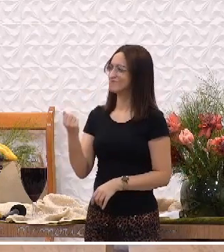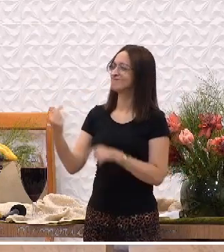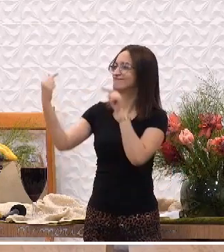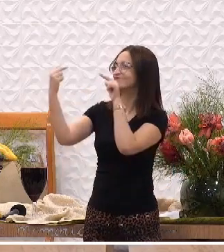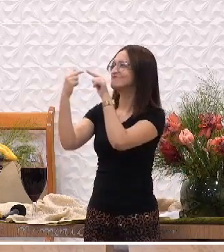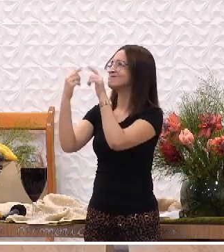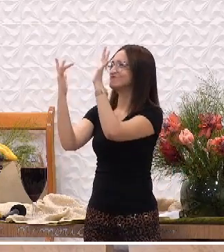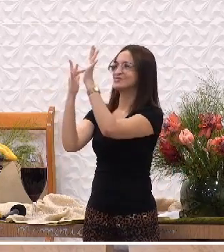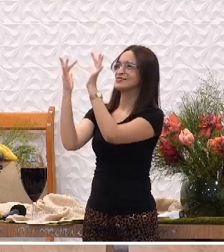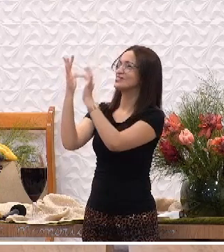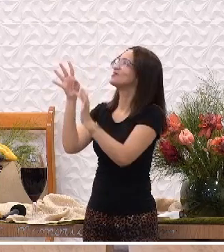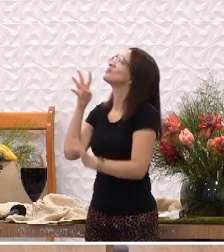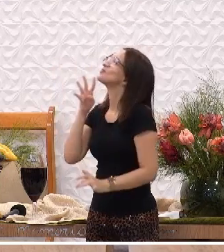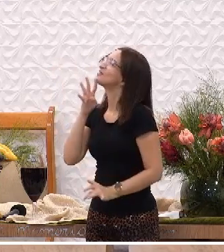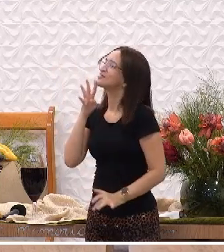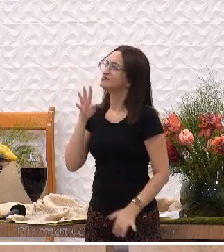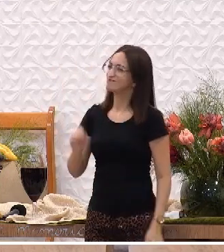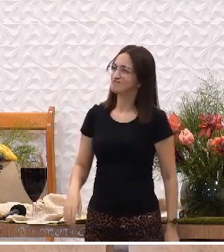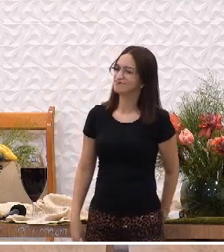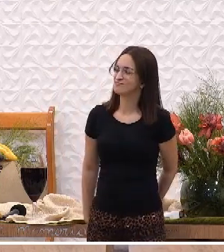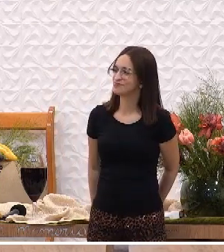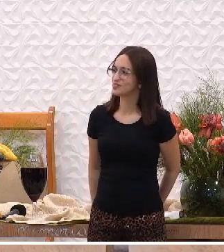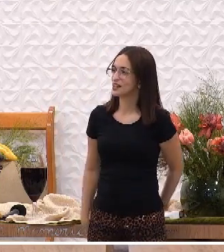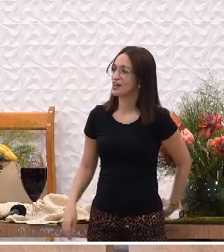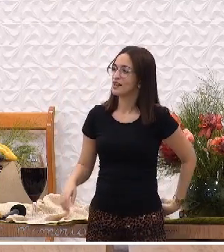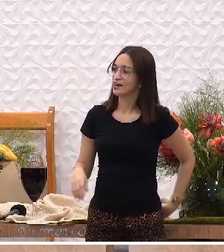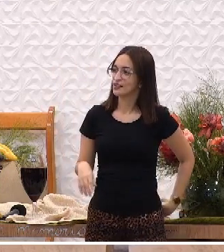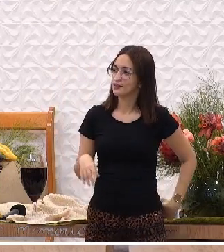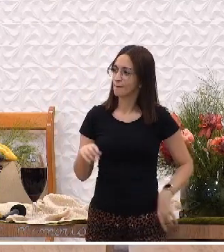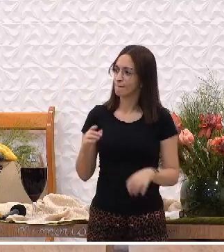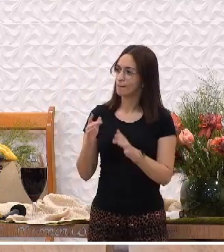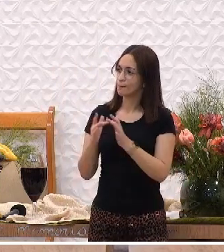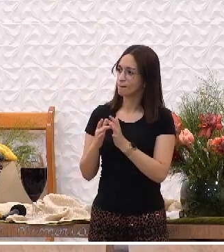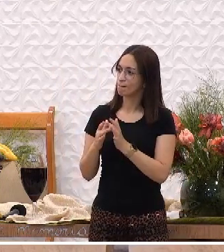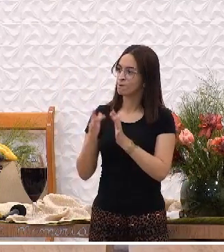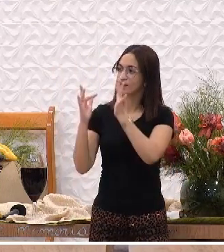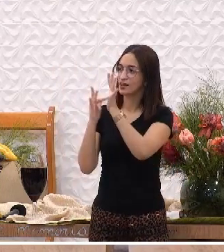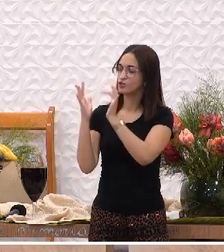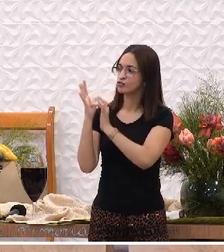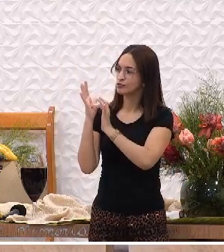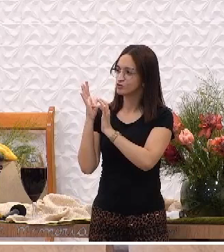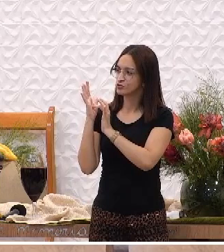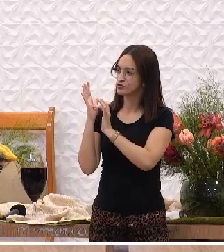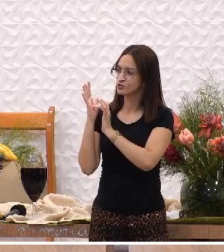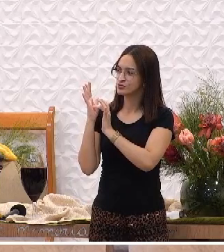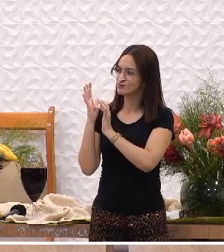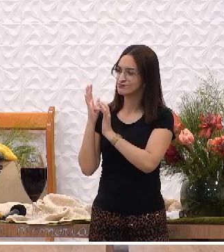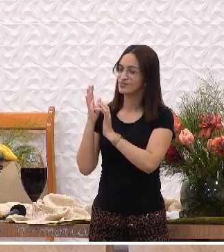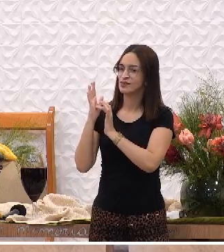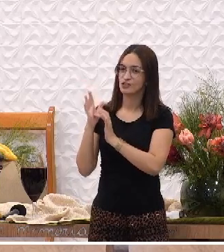Bem seguros nos braços dele. A Bíblia diz que o próprio Jesus disse que de modo algum ele lançará alguém que Deus o deu fora.